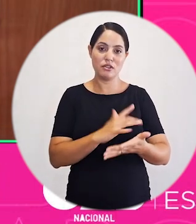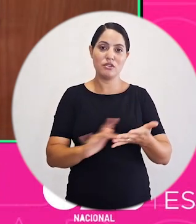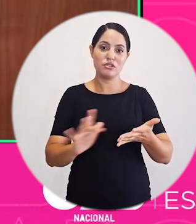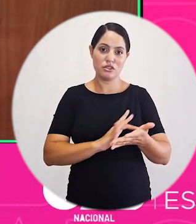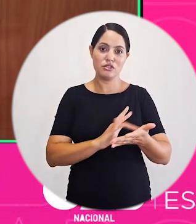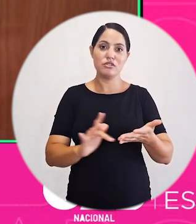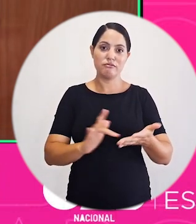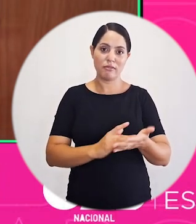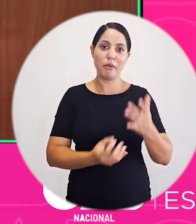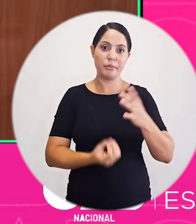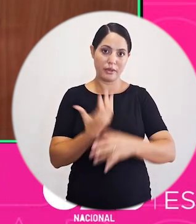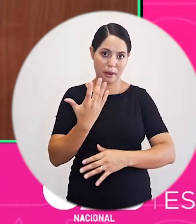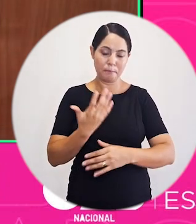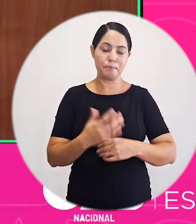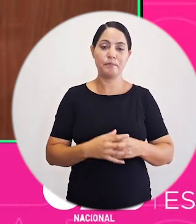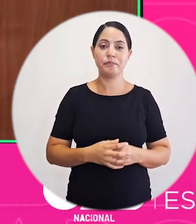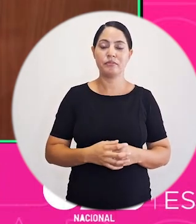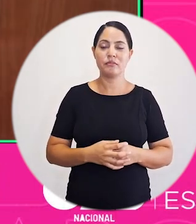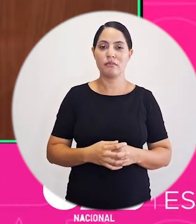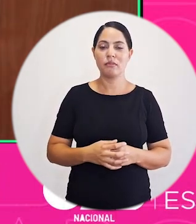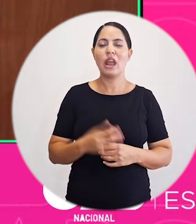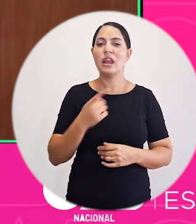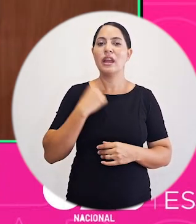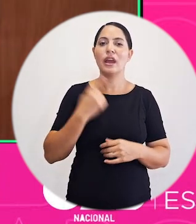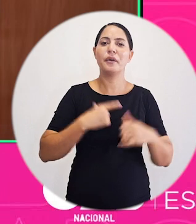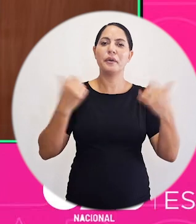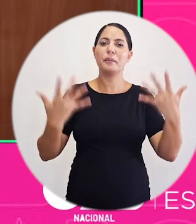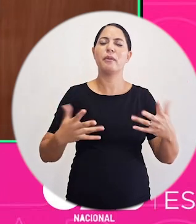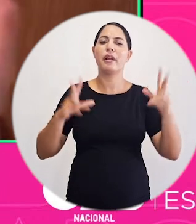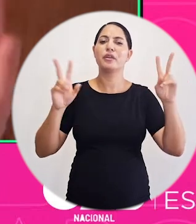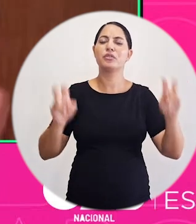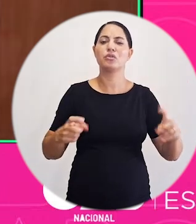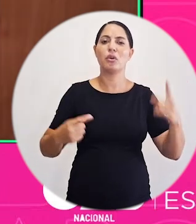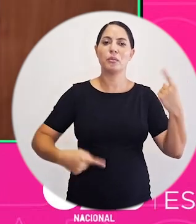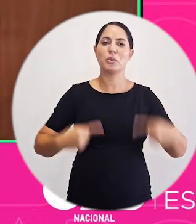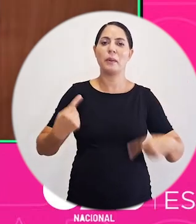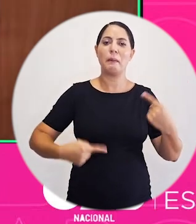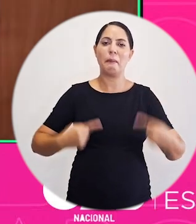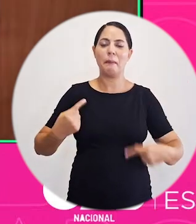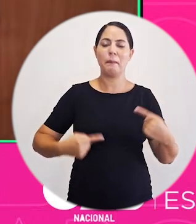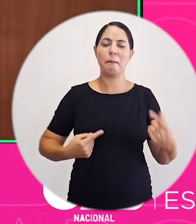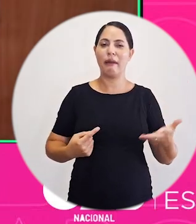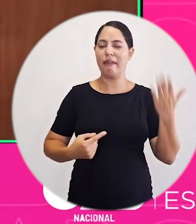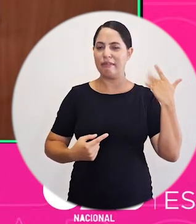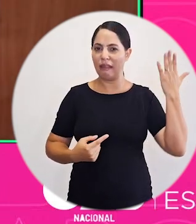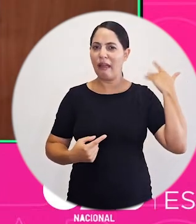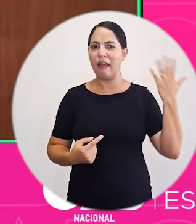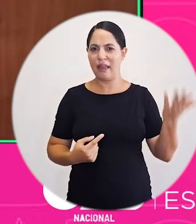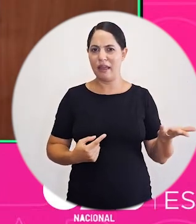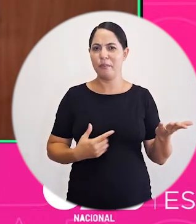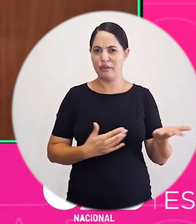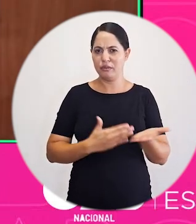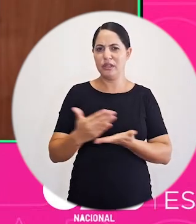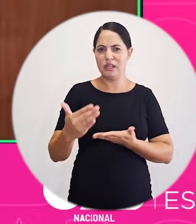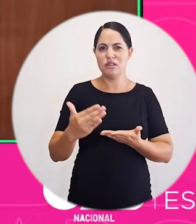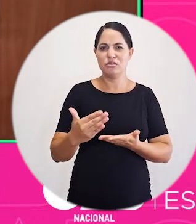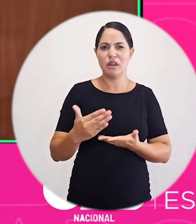de direito digital. E aí, Edson, a gente entra numa questão que foi o debate que surgiu no início, também